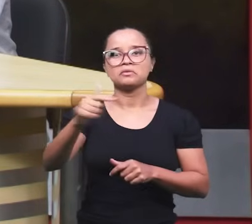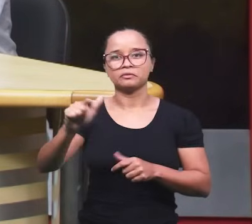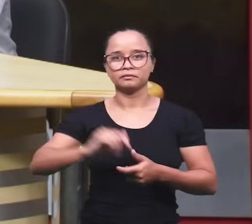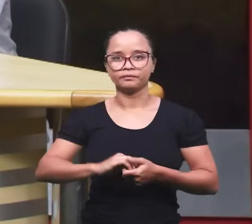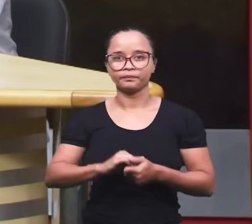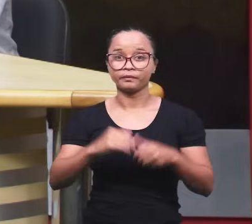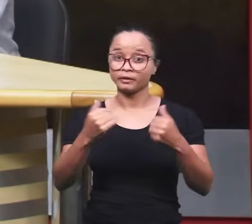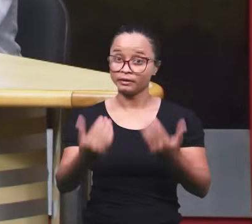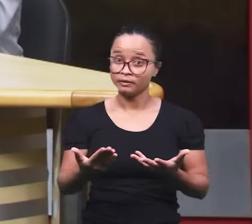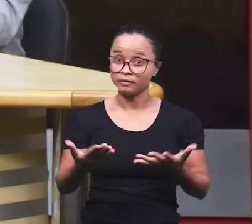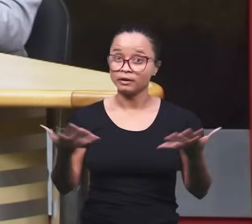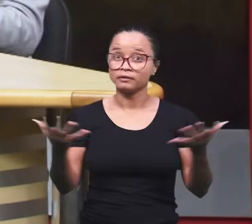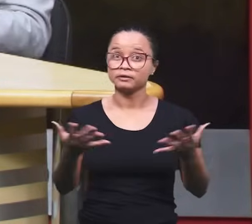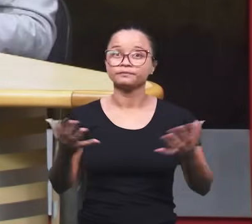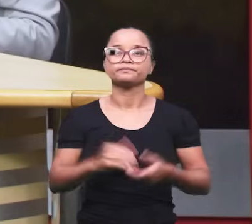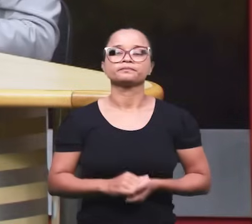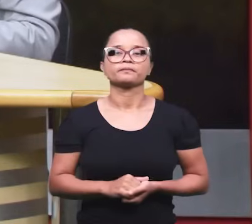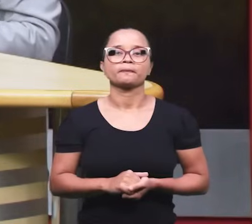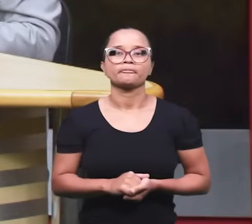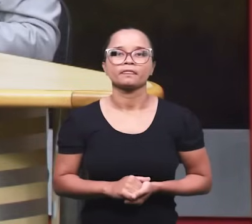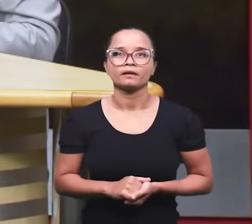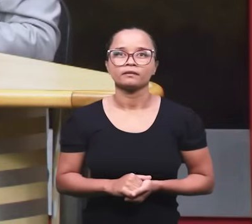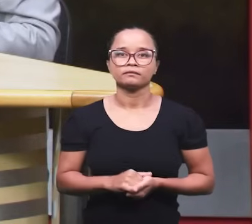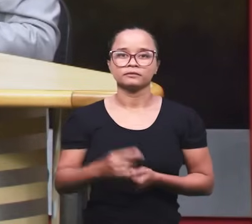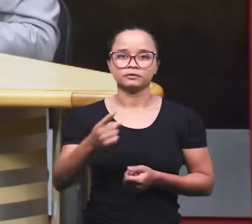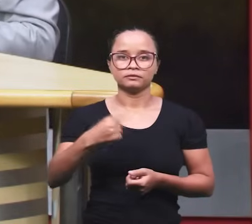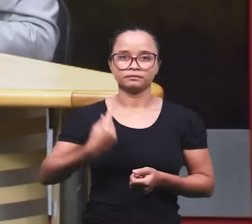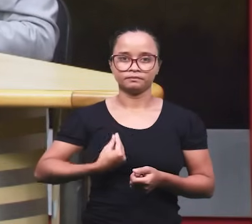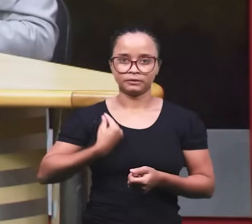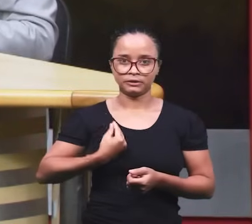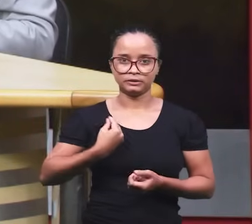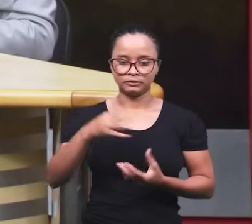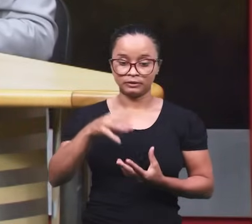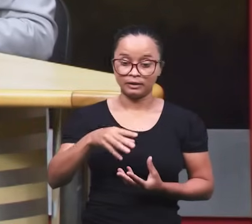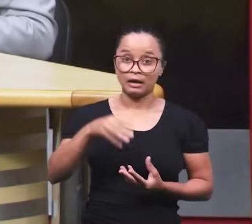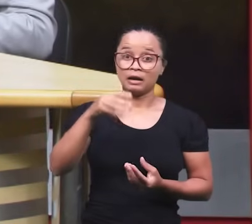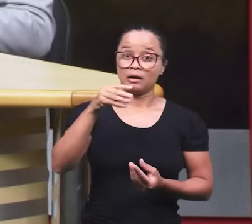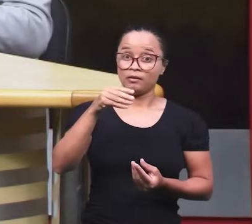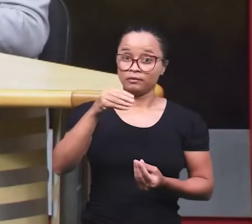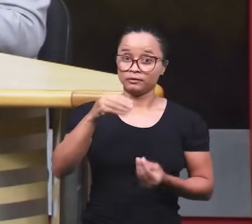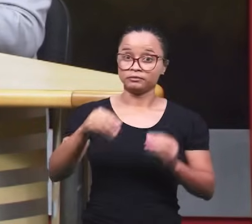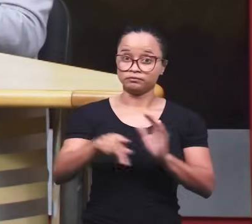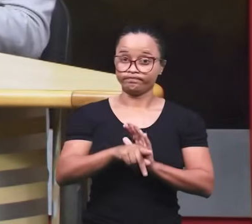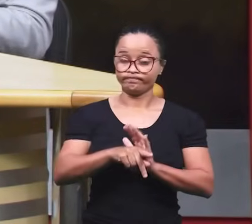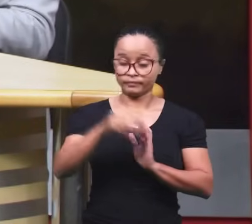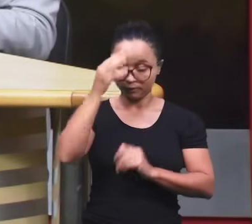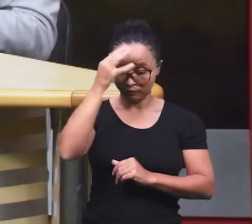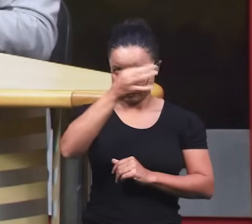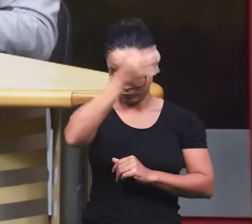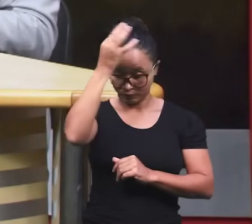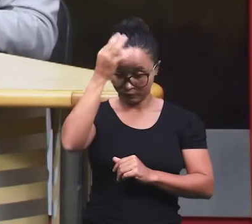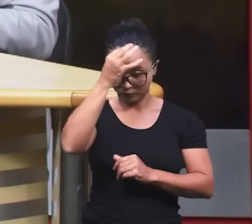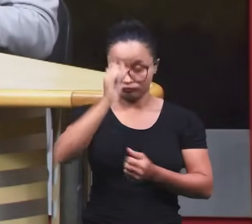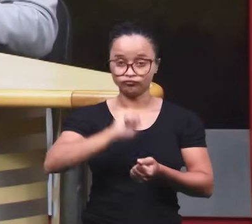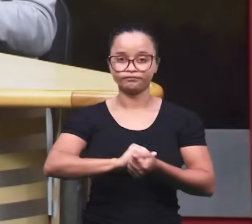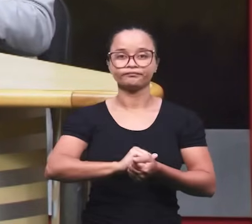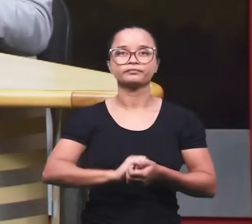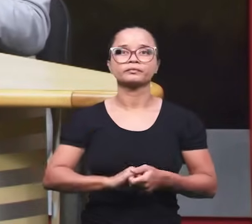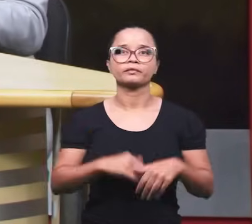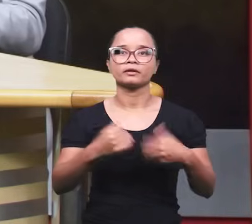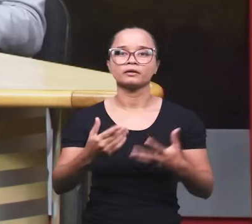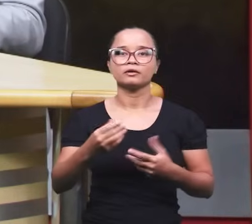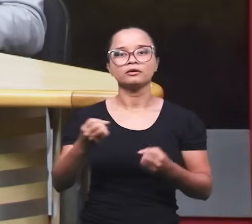eh trazendo isso para pra realidade espiritual né que a gente falou aqui sobre o Né o o